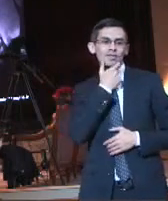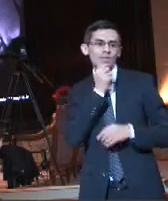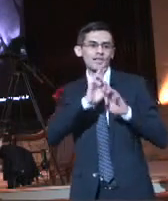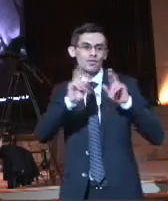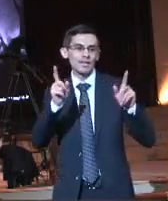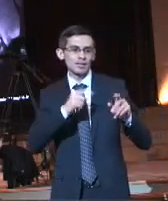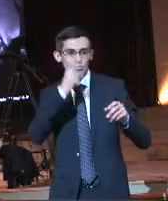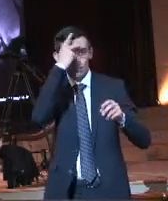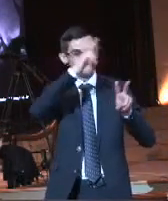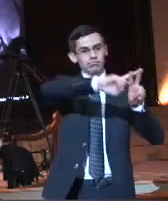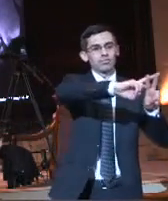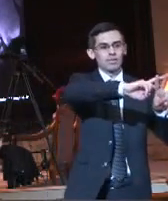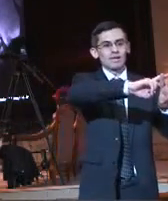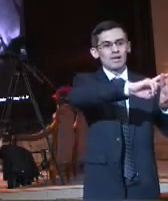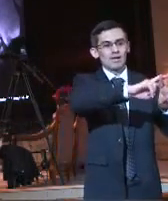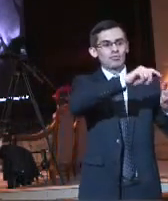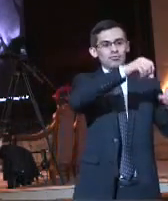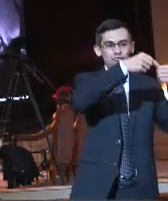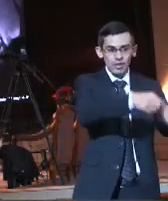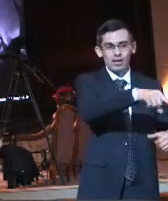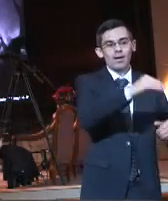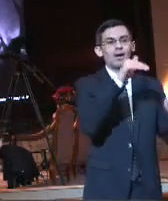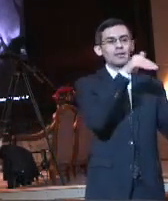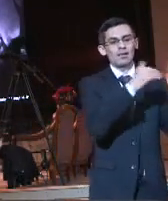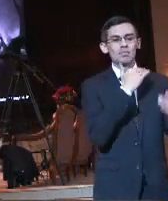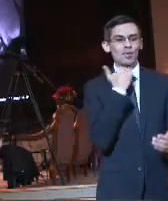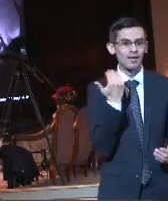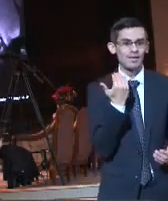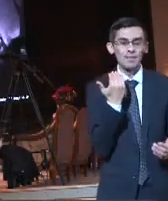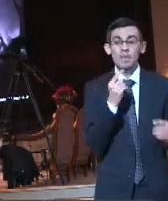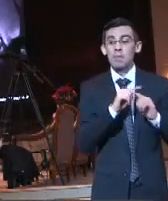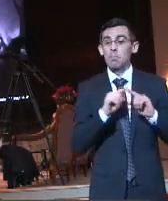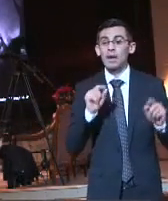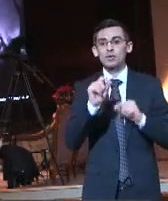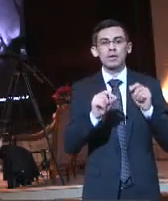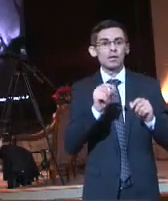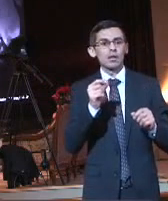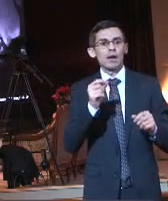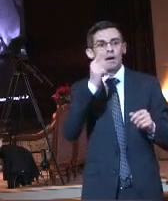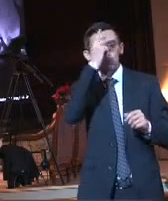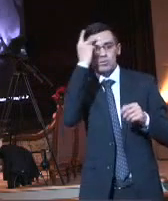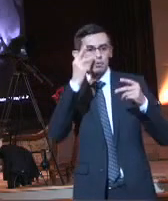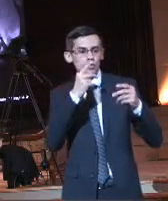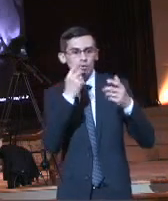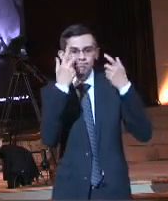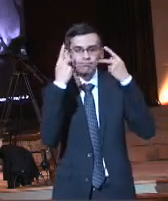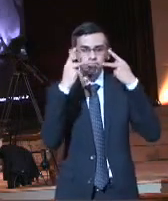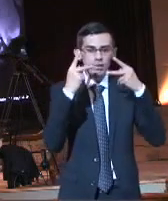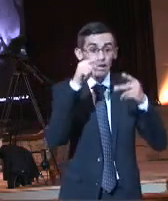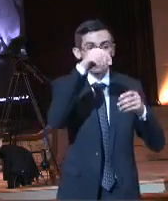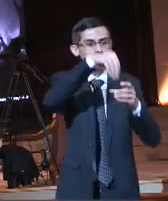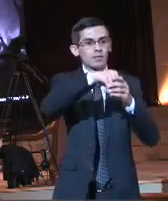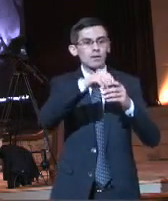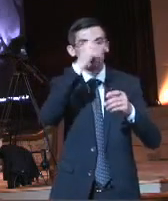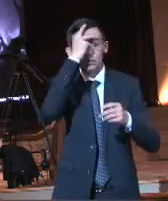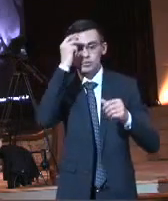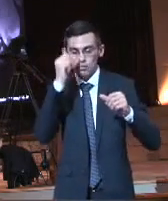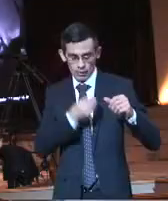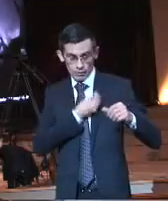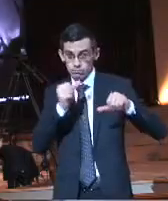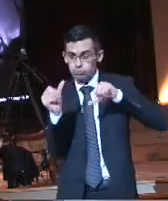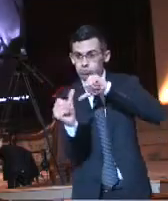de repente tendo sentido de vida, propósito de vida, porque Jesus entrou na vida deles. E mesmo